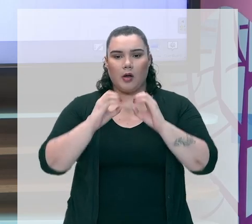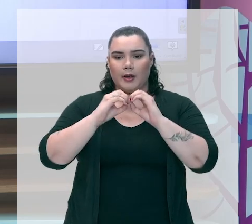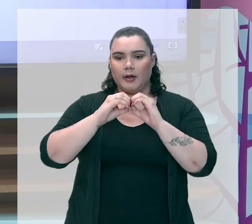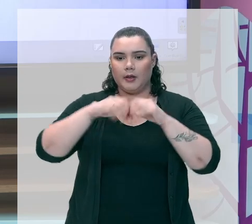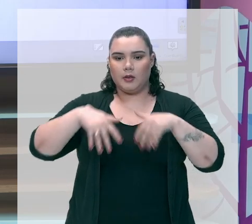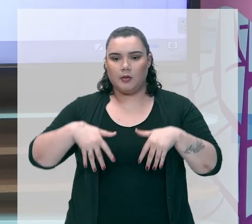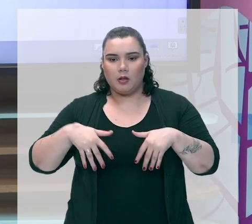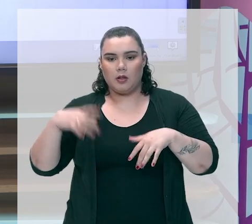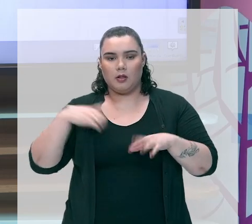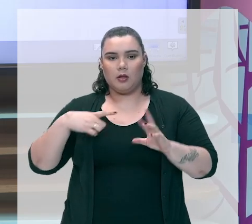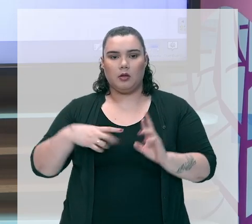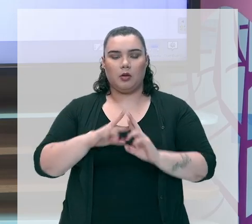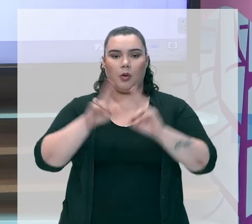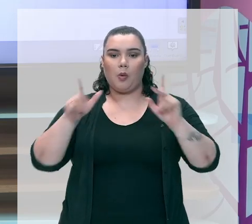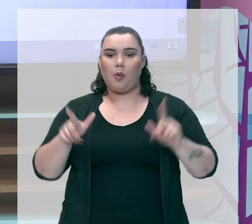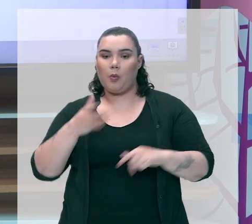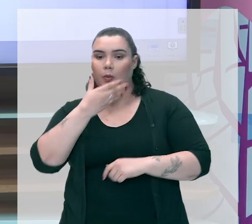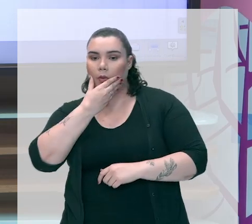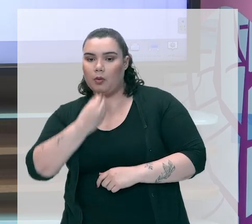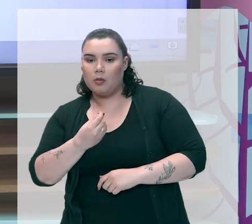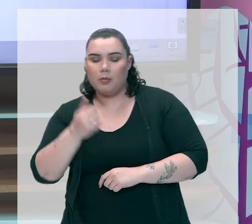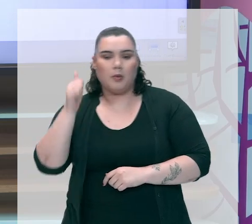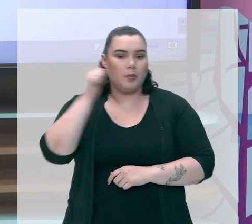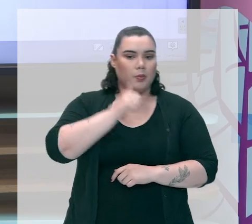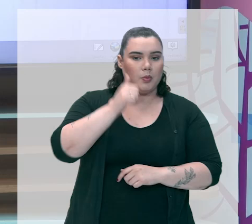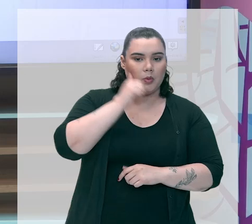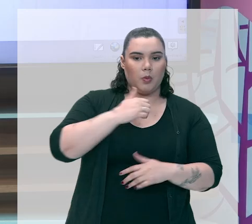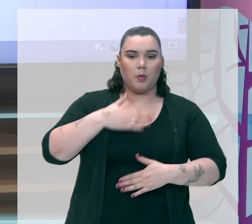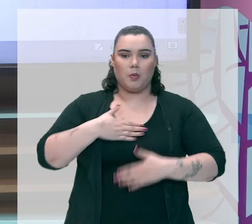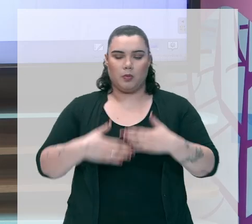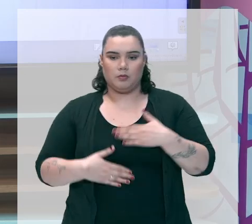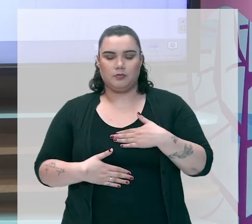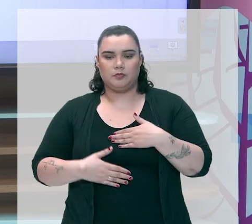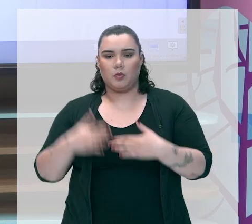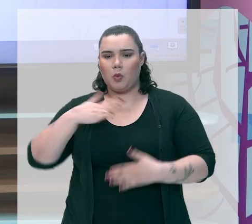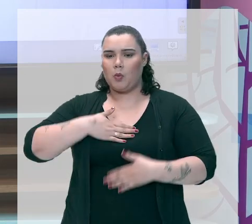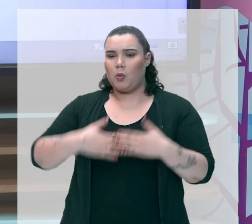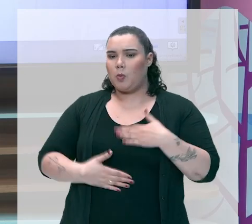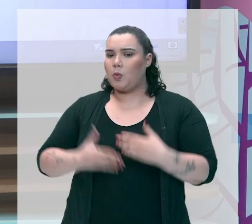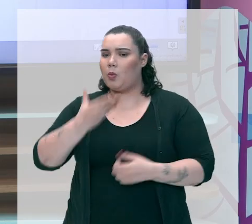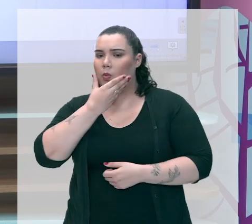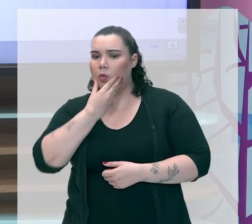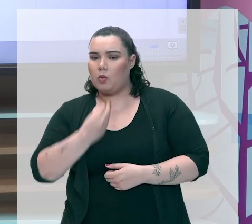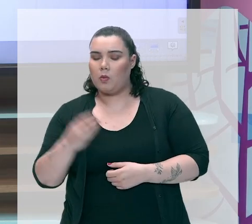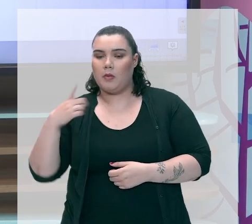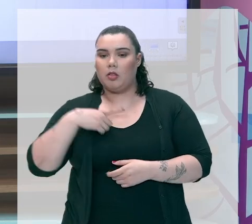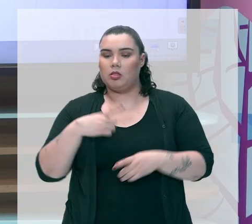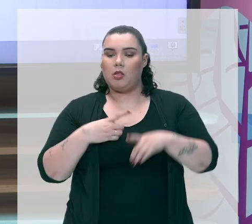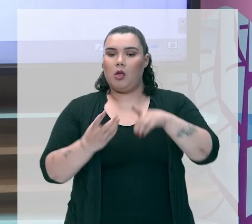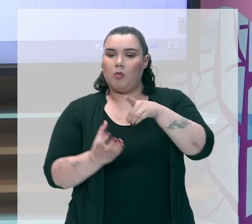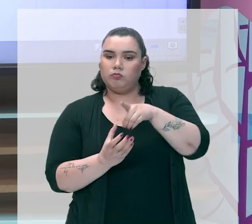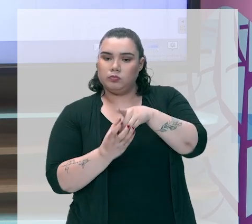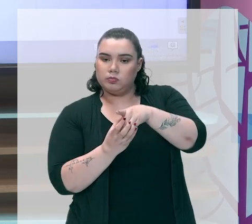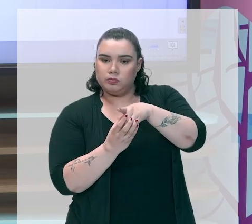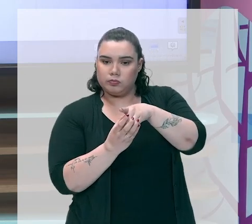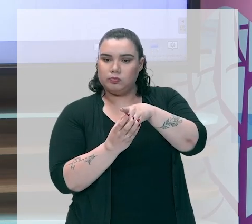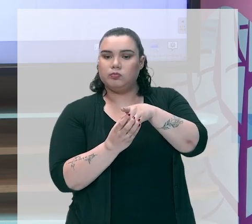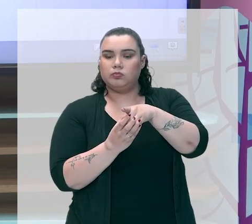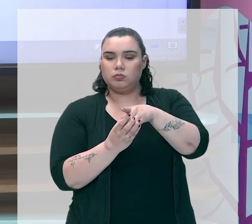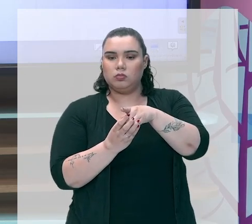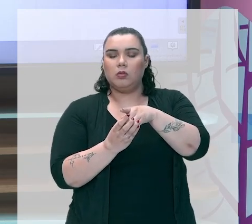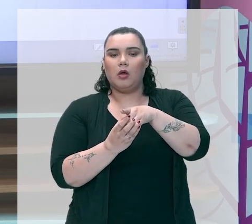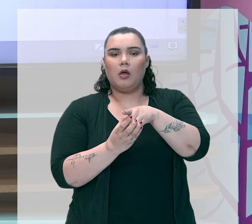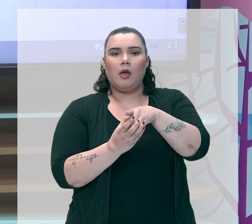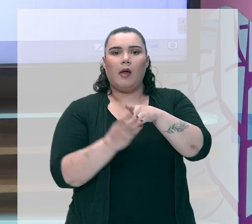as glândulas, né, que vão diferenciar ali o homem da mulher, por exemplo. Então, no corpo do homem, a gente vai encontrar ali os testículos, né, que